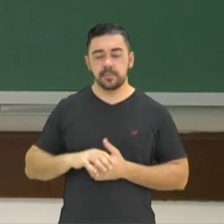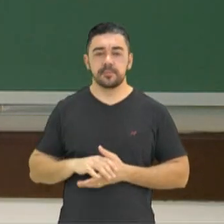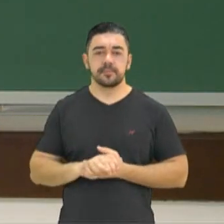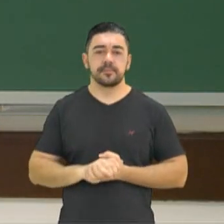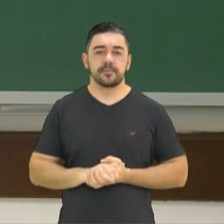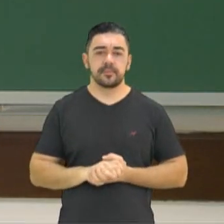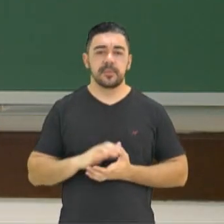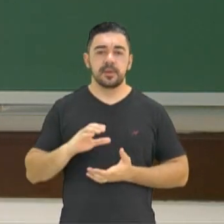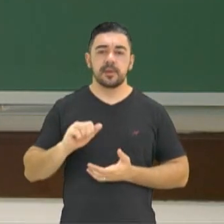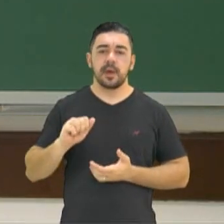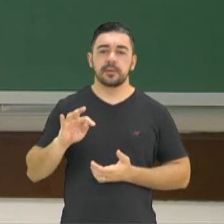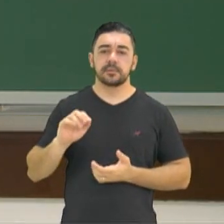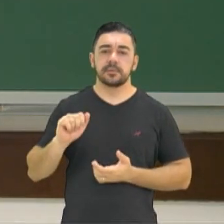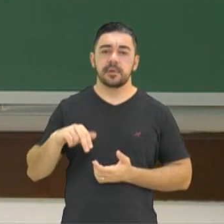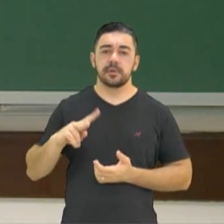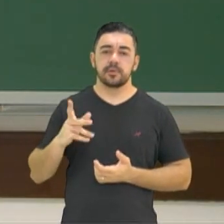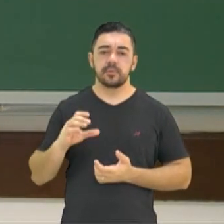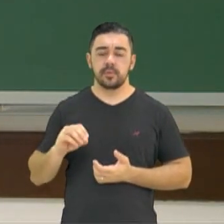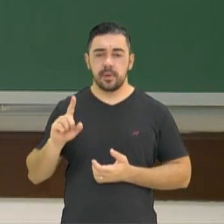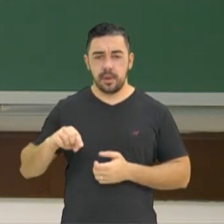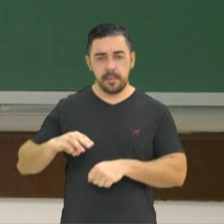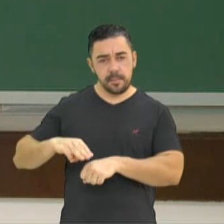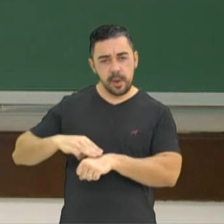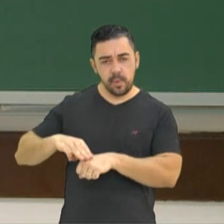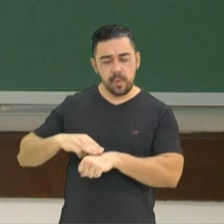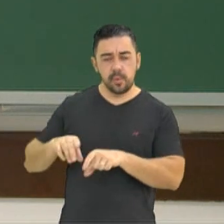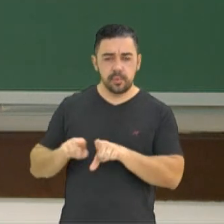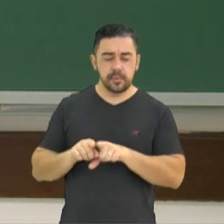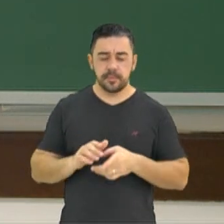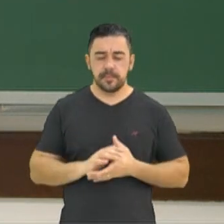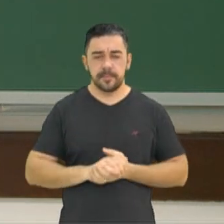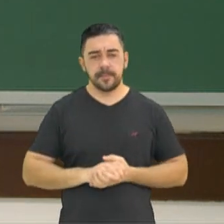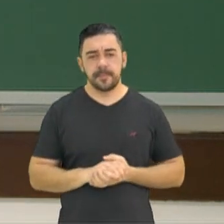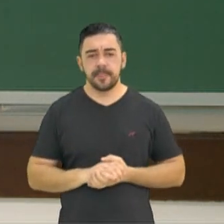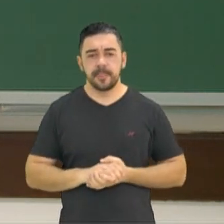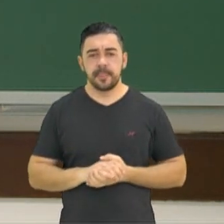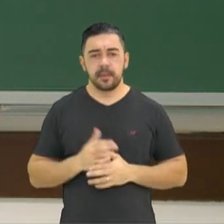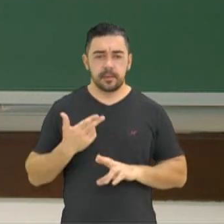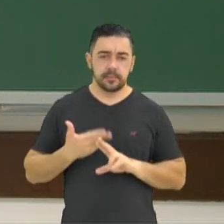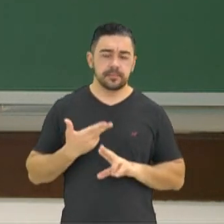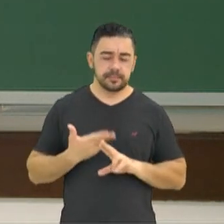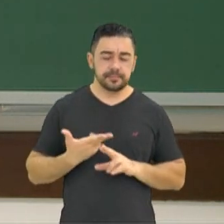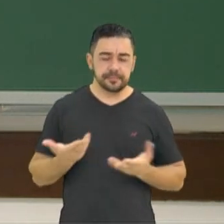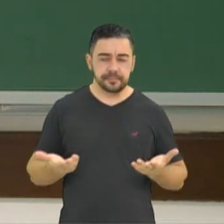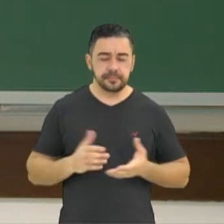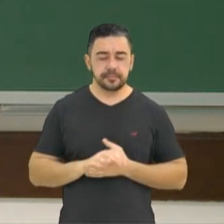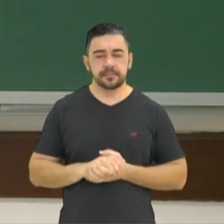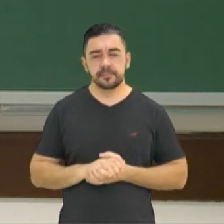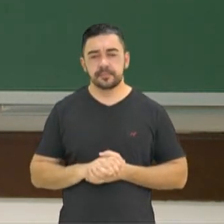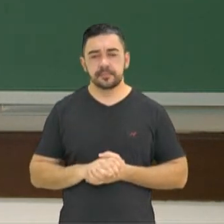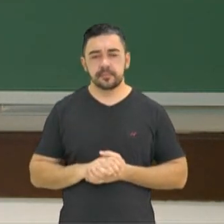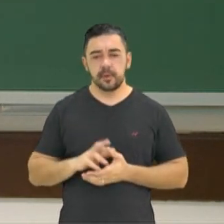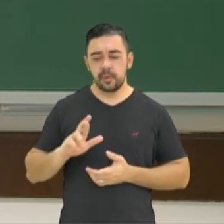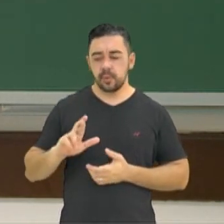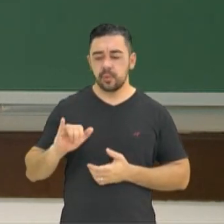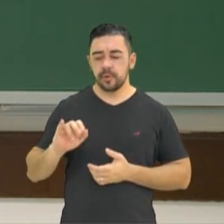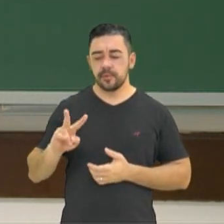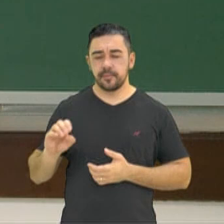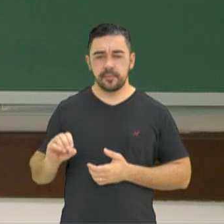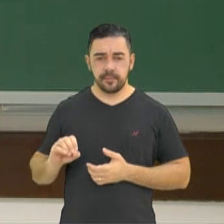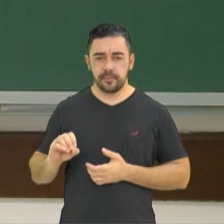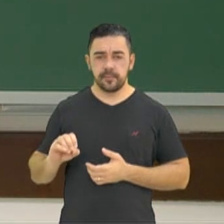Castanho é o cabelo marrom, cabelo castanho, que a gente utiliza também para falar. Rubio é o